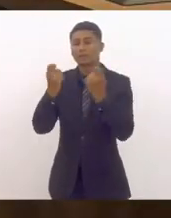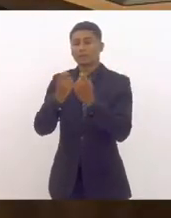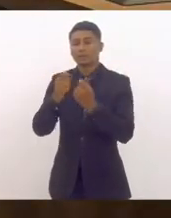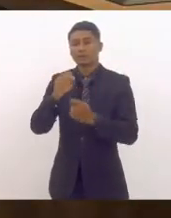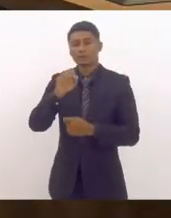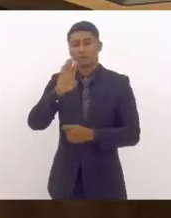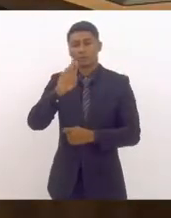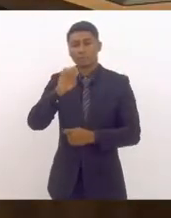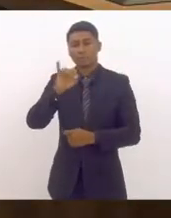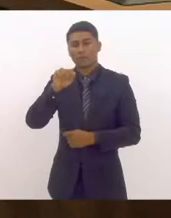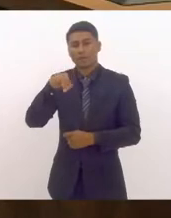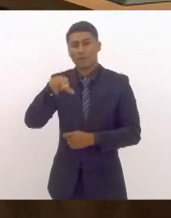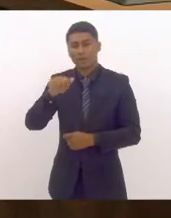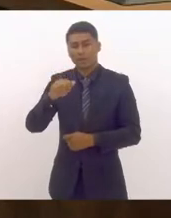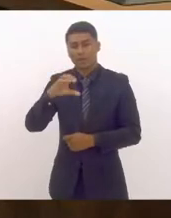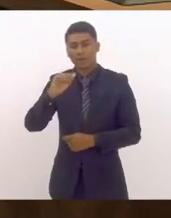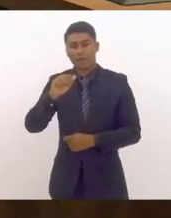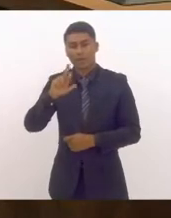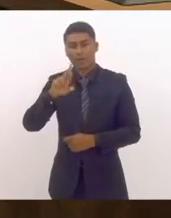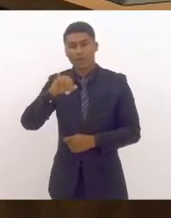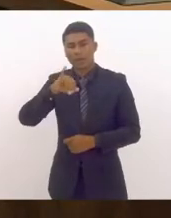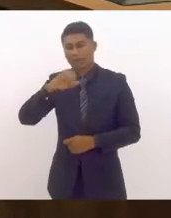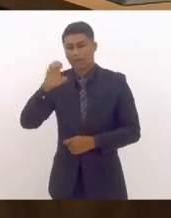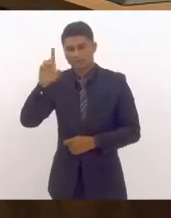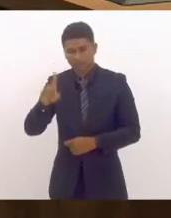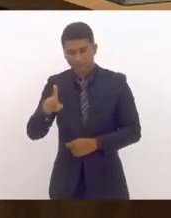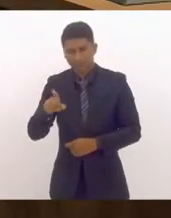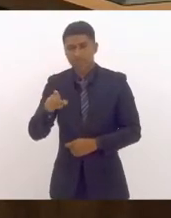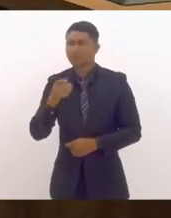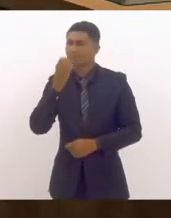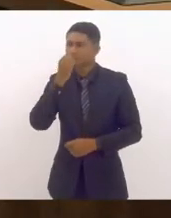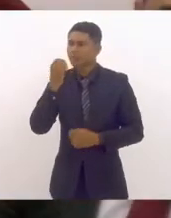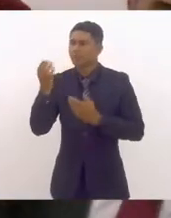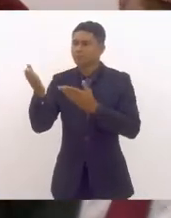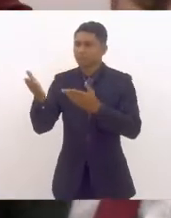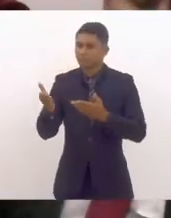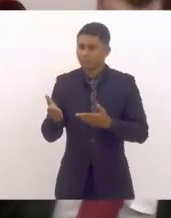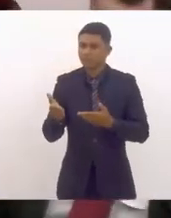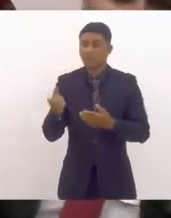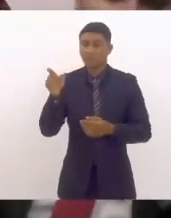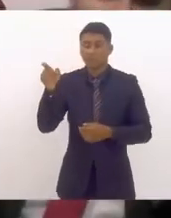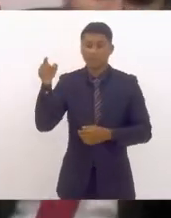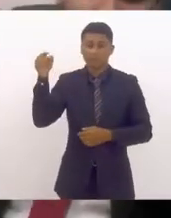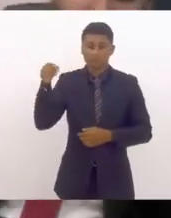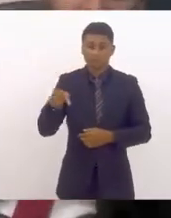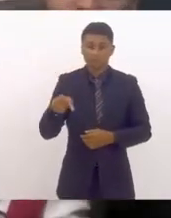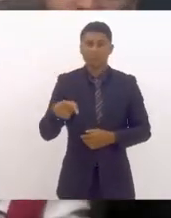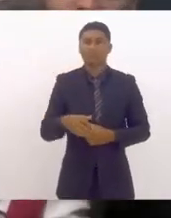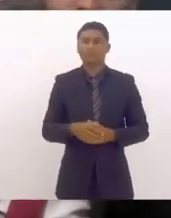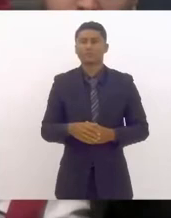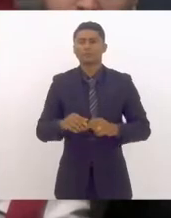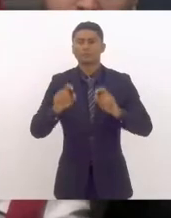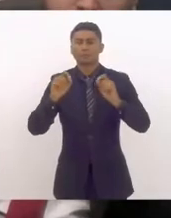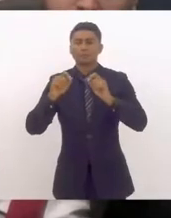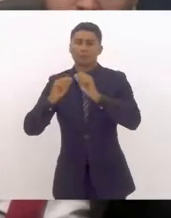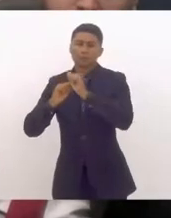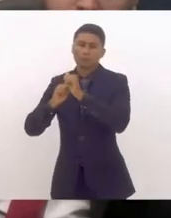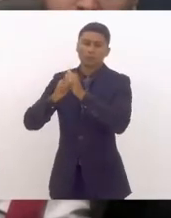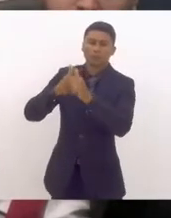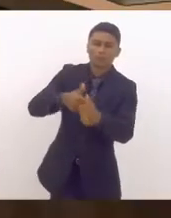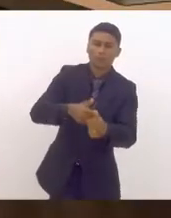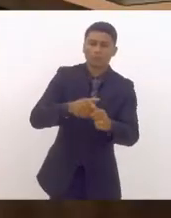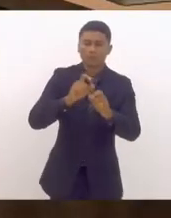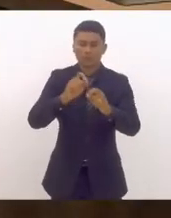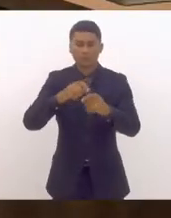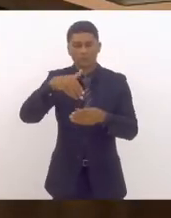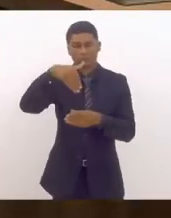Acarajé, seja muito bem-vinda, elas vieram, ela e outras estão chegando, para acompanhar a votação do